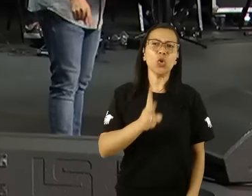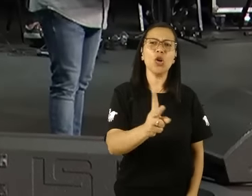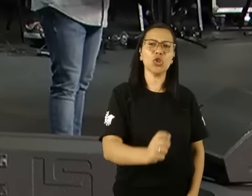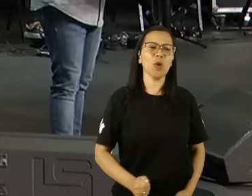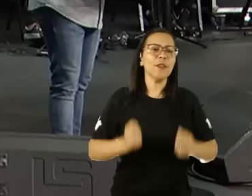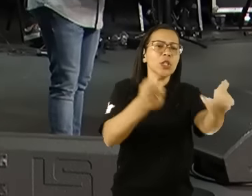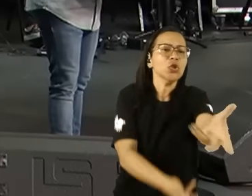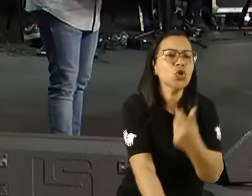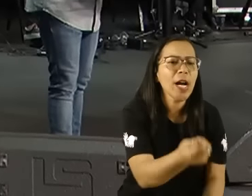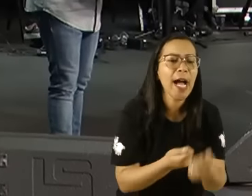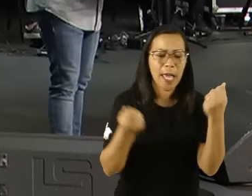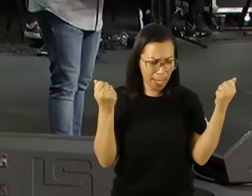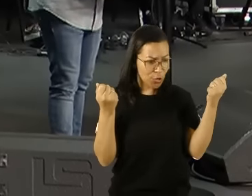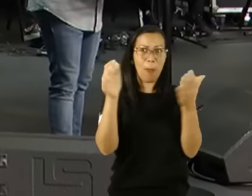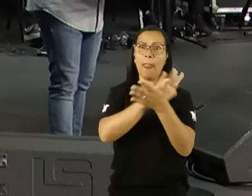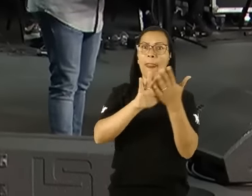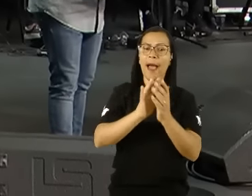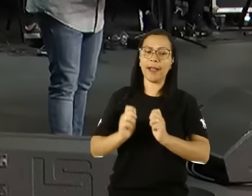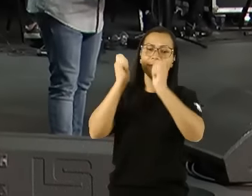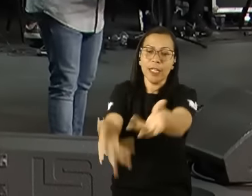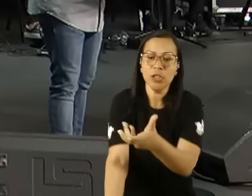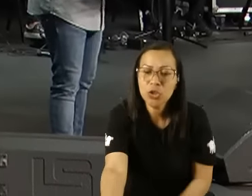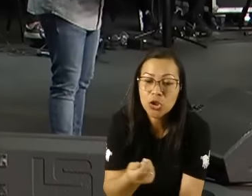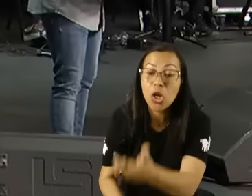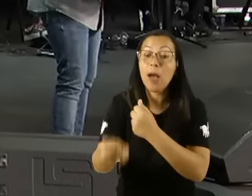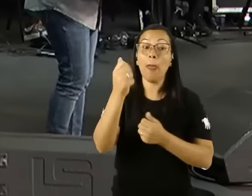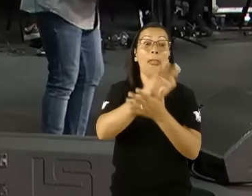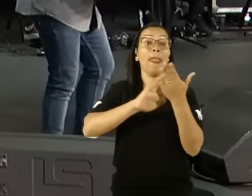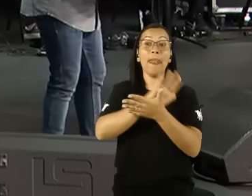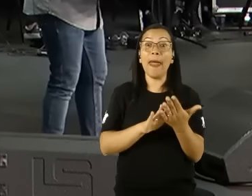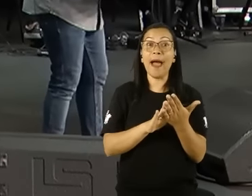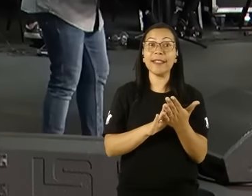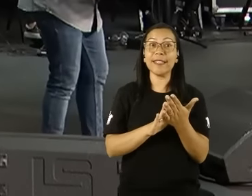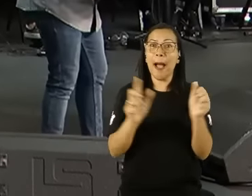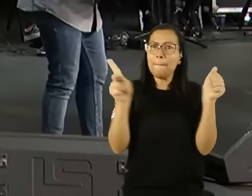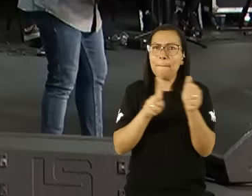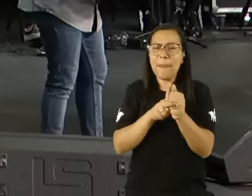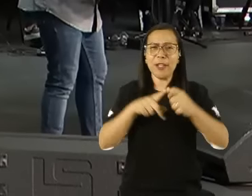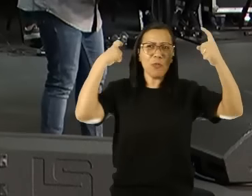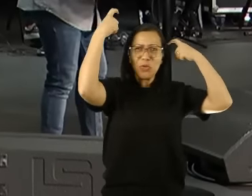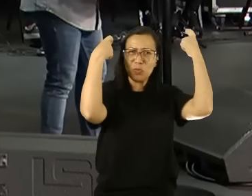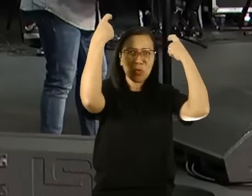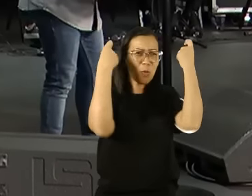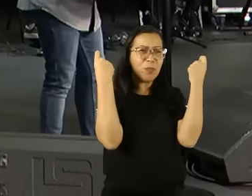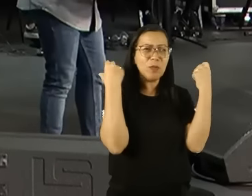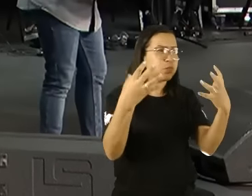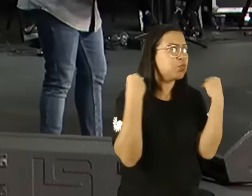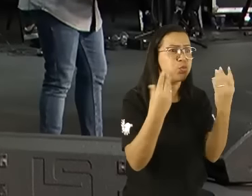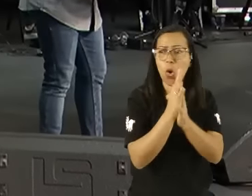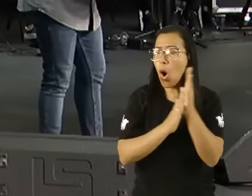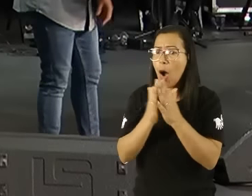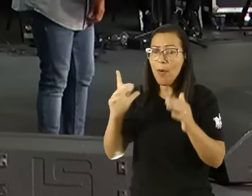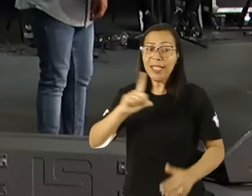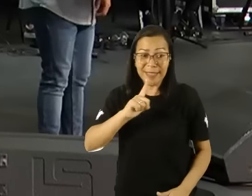tirei. E quando eu tiro você de um barco, você nunca mais vai voltar para ele. Escuta aqui, ó. Eu sei que o passado está te atormentando. Eu sei que lembranças